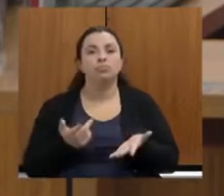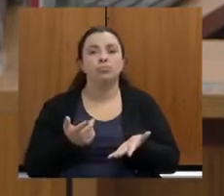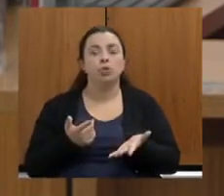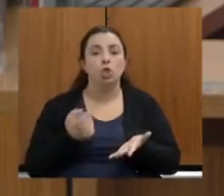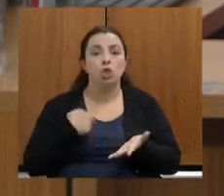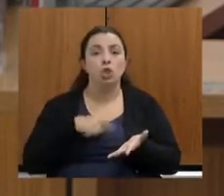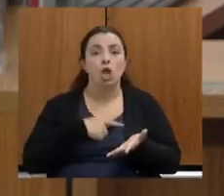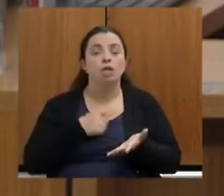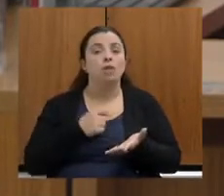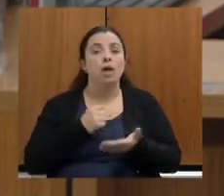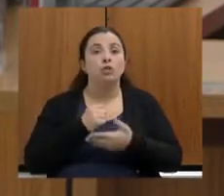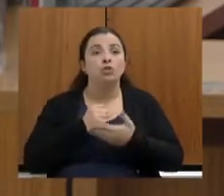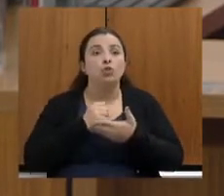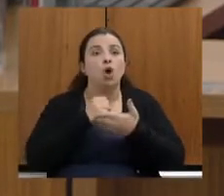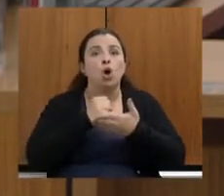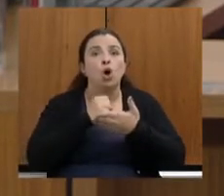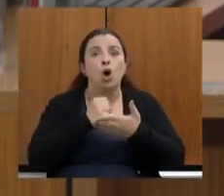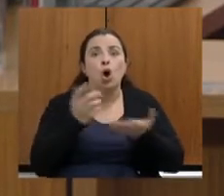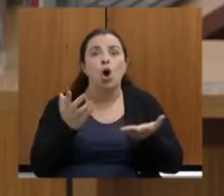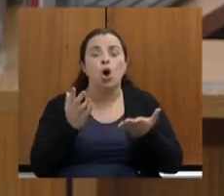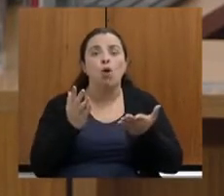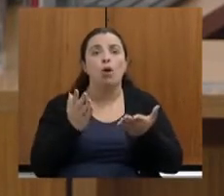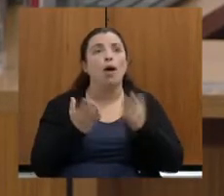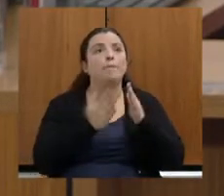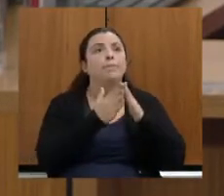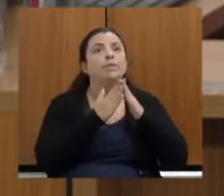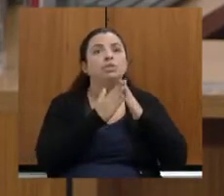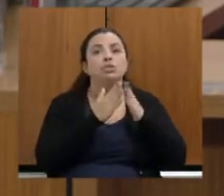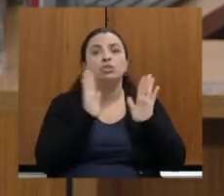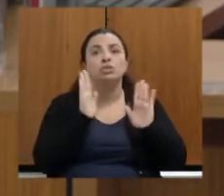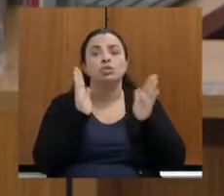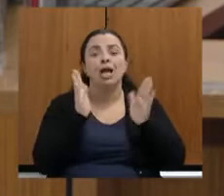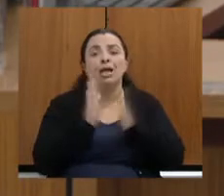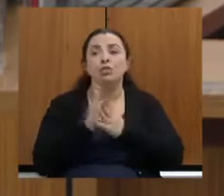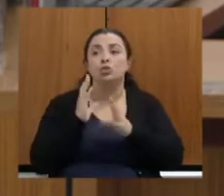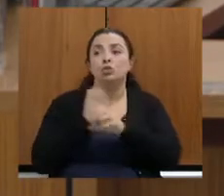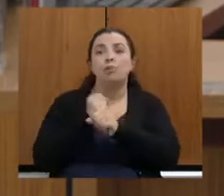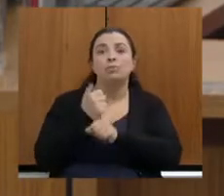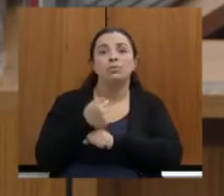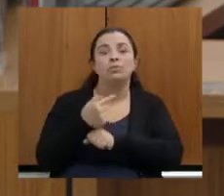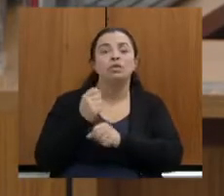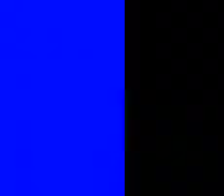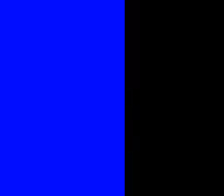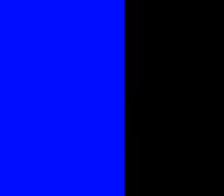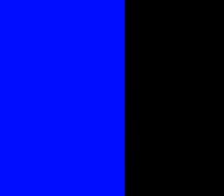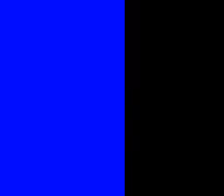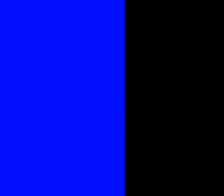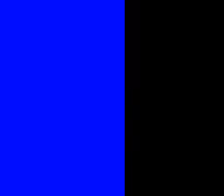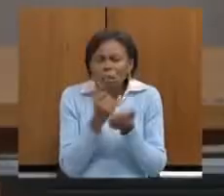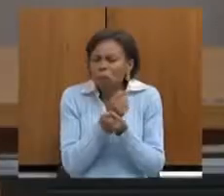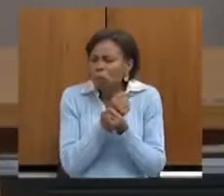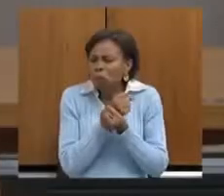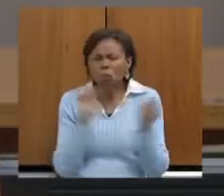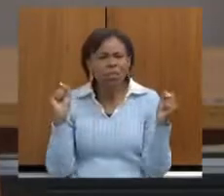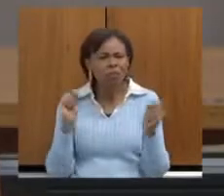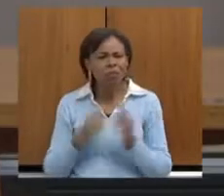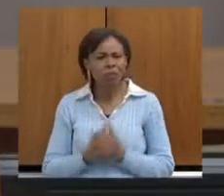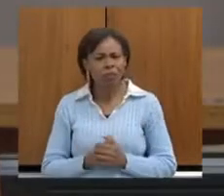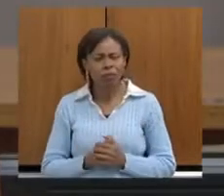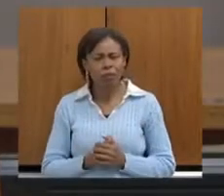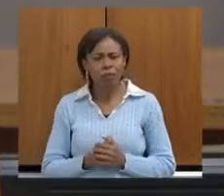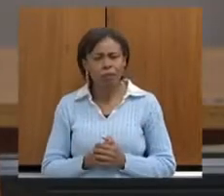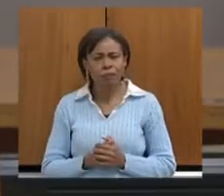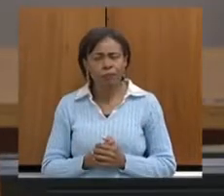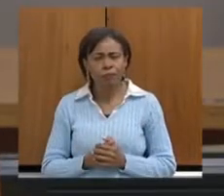Socorro a gente tá clamando vai levar para 7 anos há 7 anos e eu disse o que é